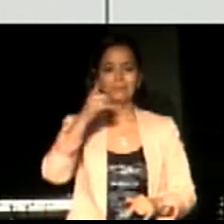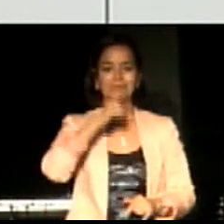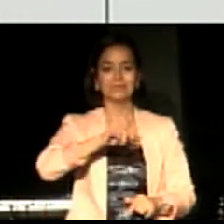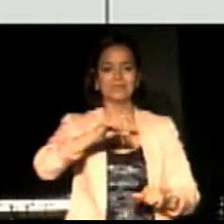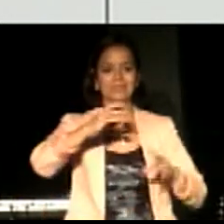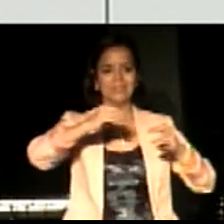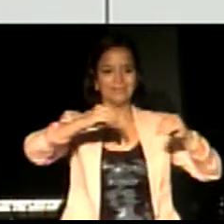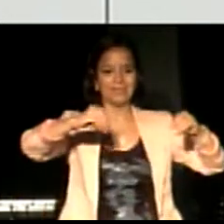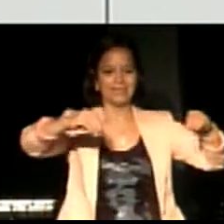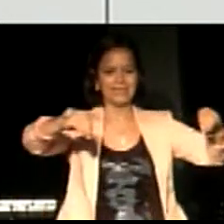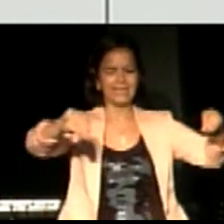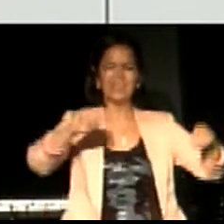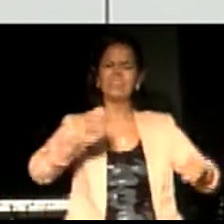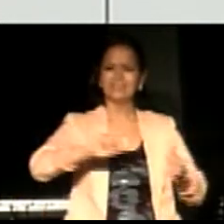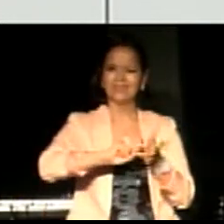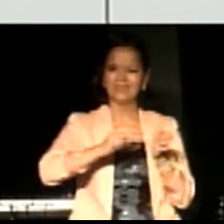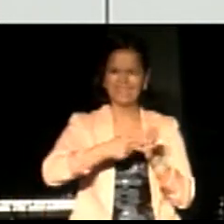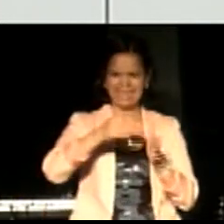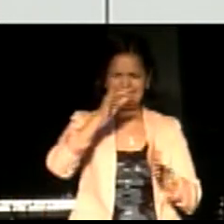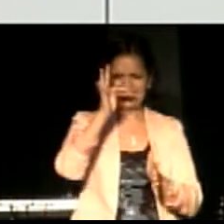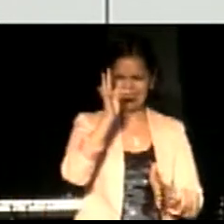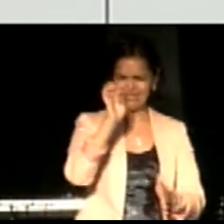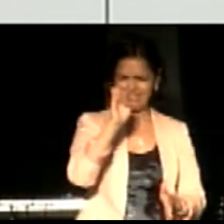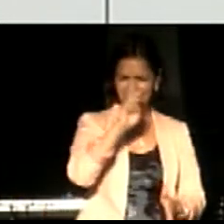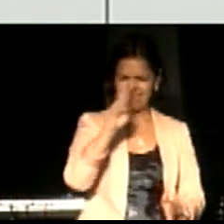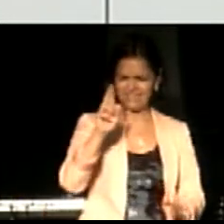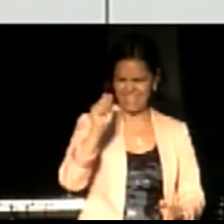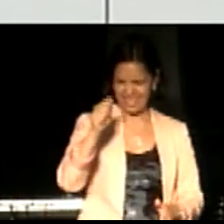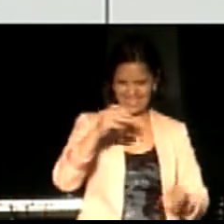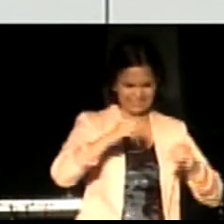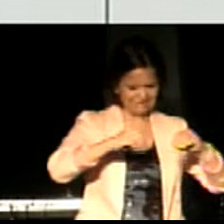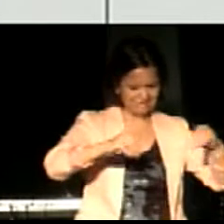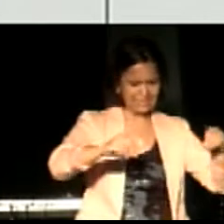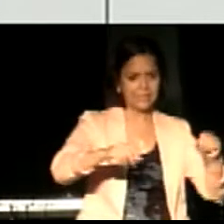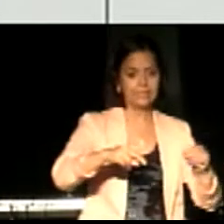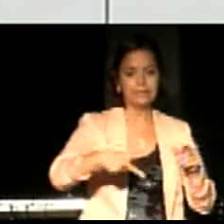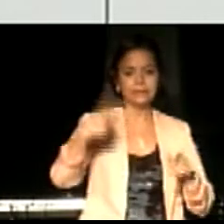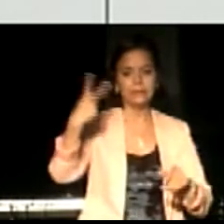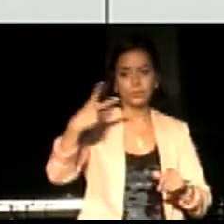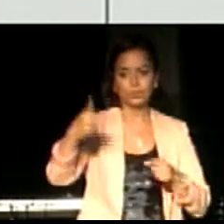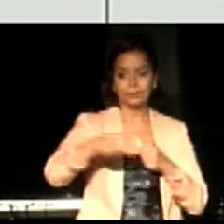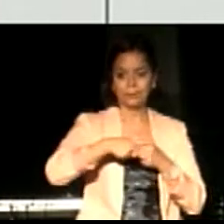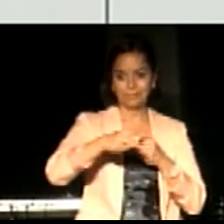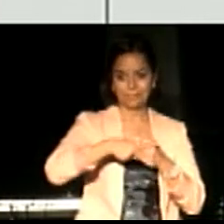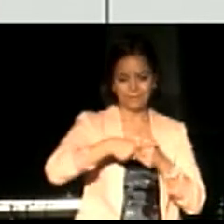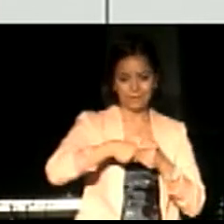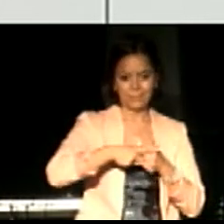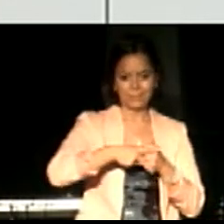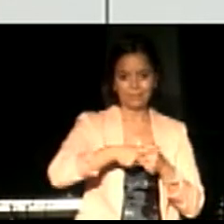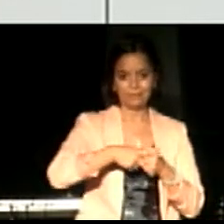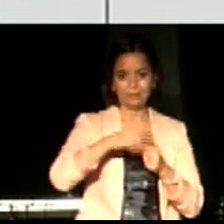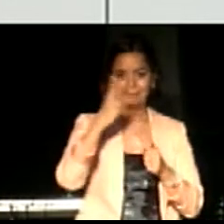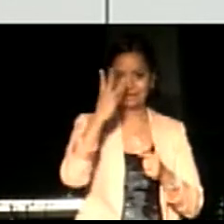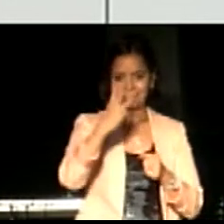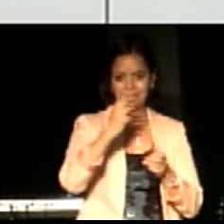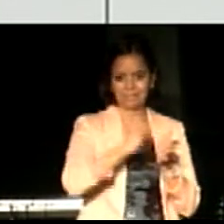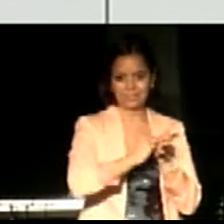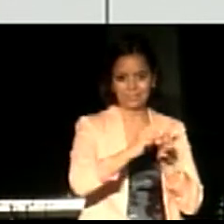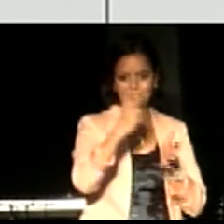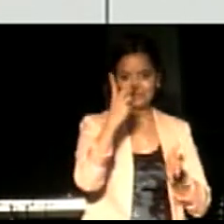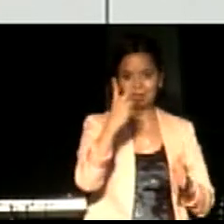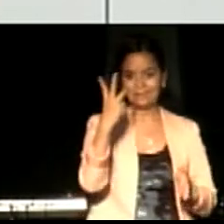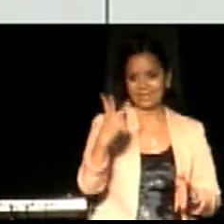terra. Que terra é esta? Segundo a Pedro 3:13, nos responde, quando Pedro